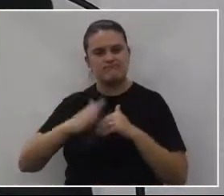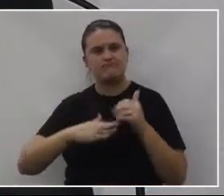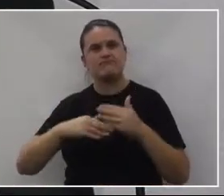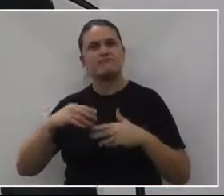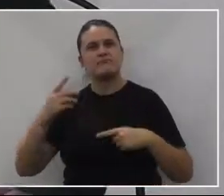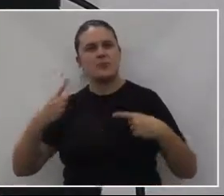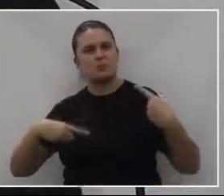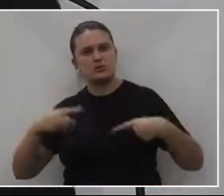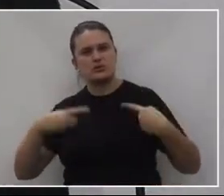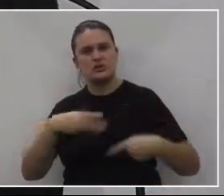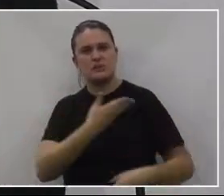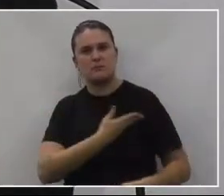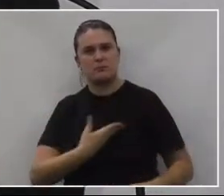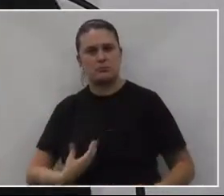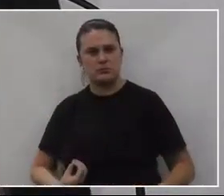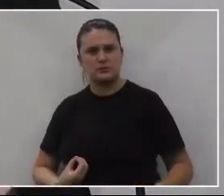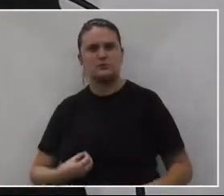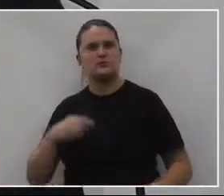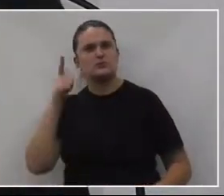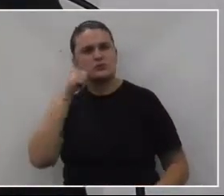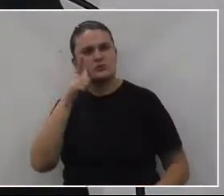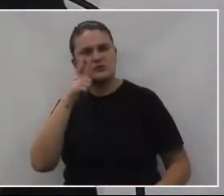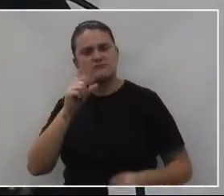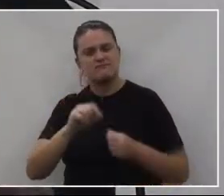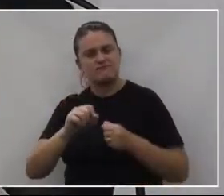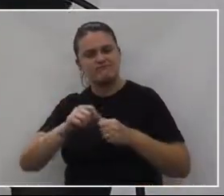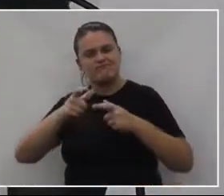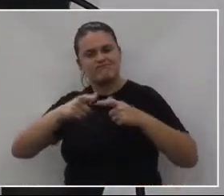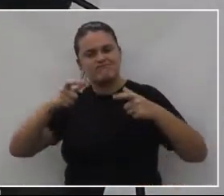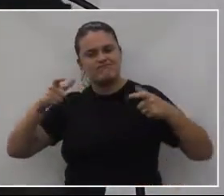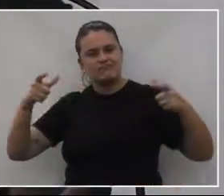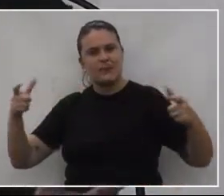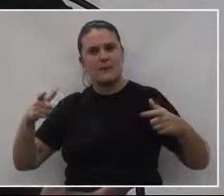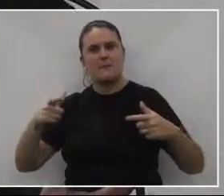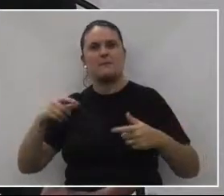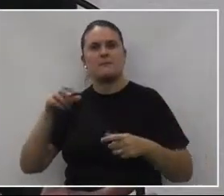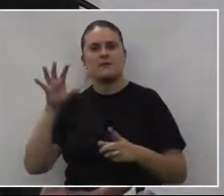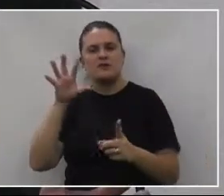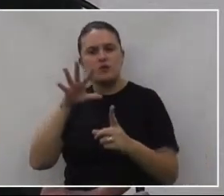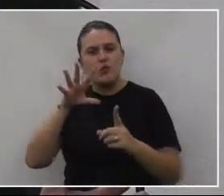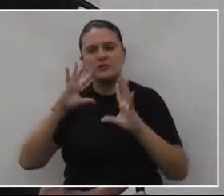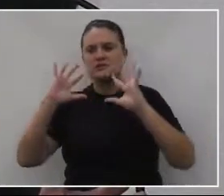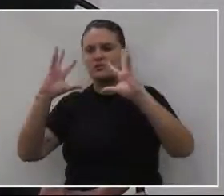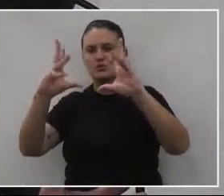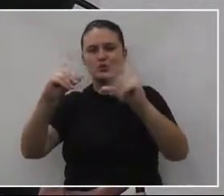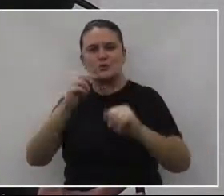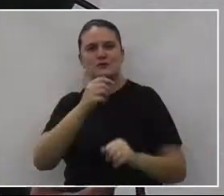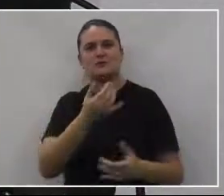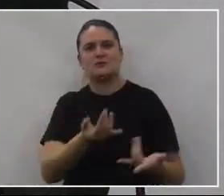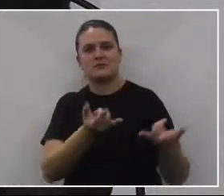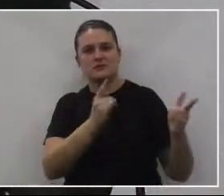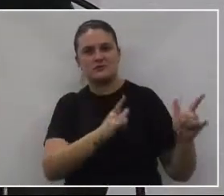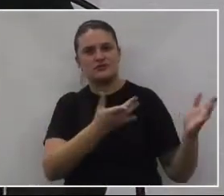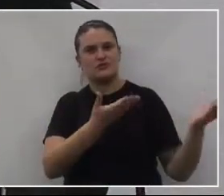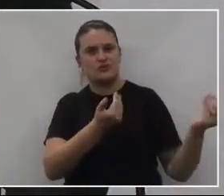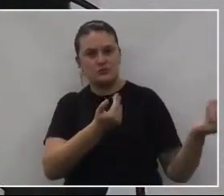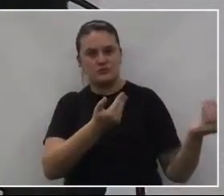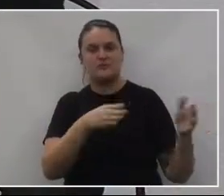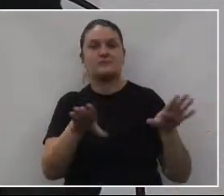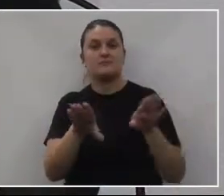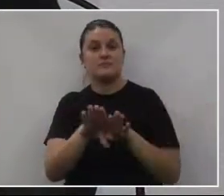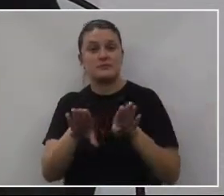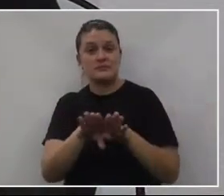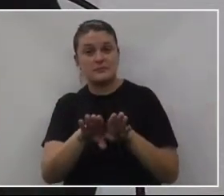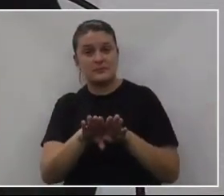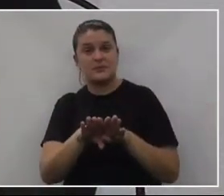pública é muito mais fácil para que adiante se consiga fazer isso crescer e atingir, quem sabe, todos os adolescentes e jovens aqui do União da Vitória, inclusive